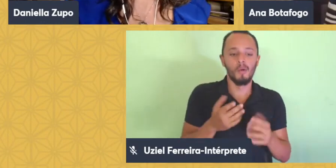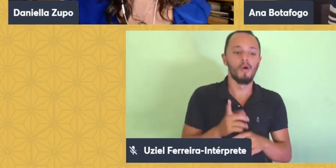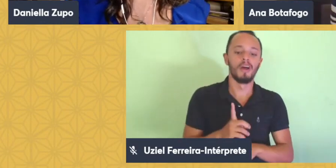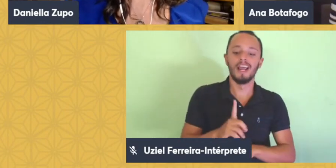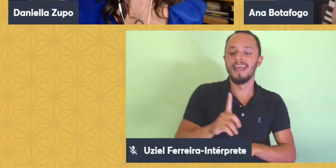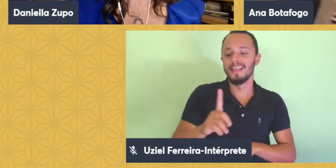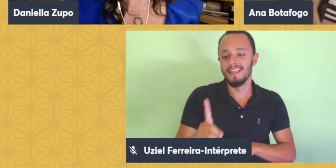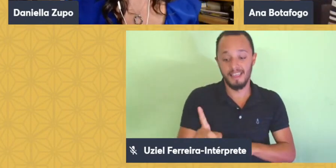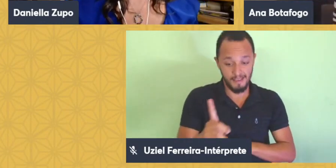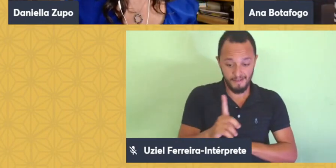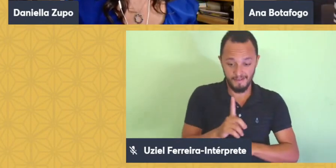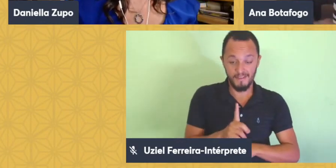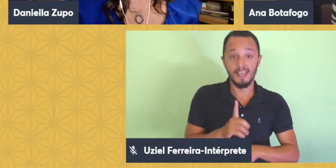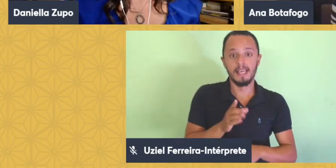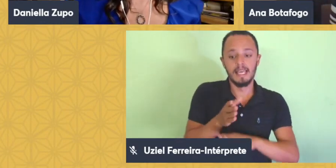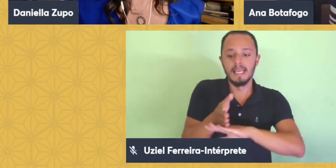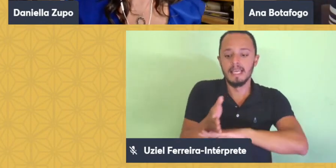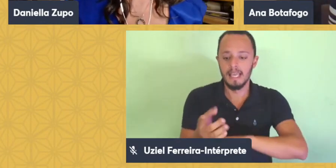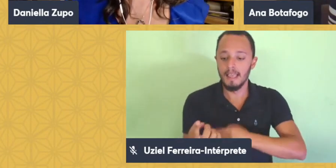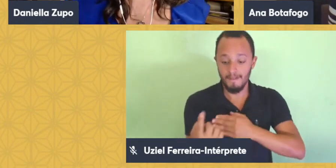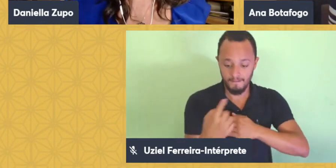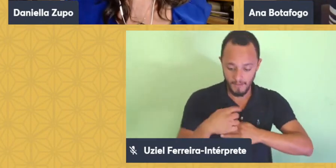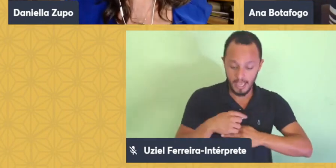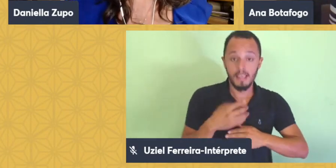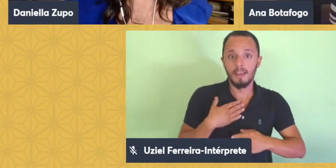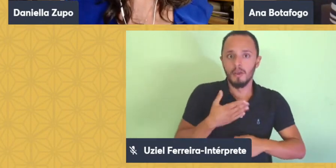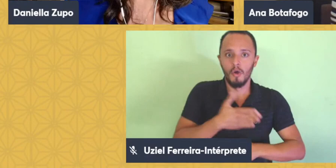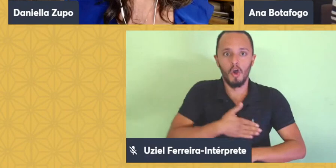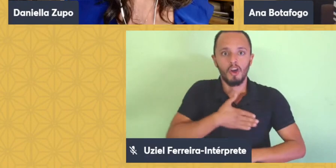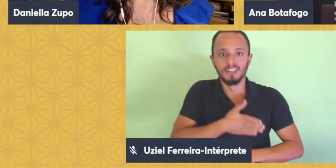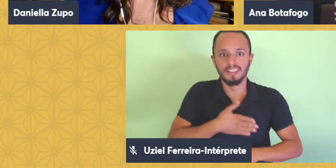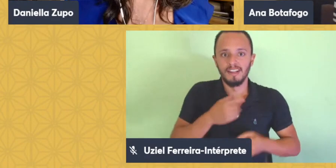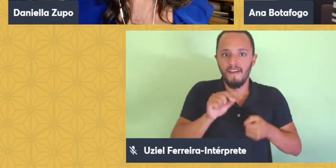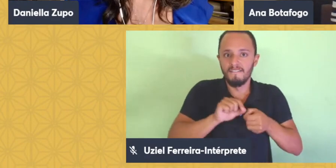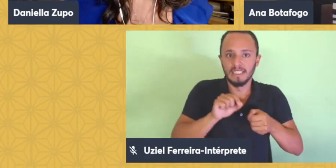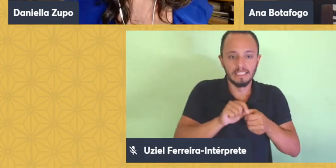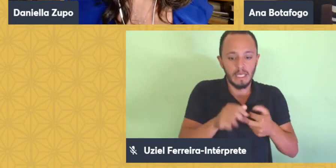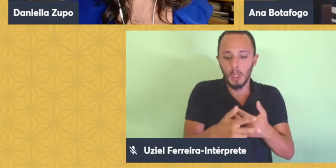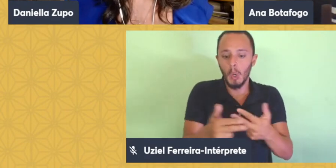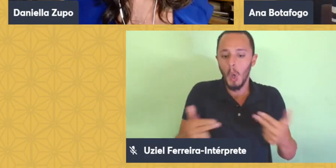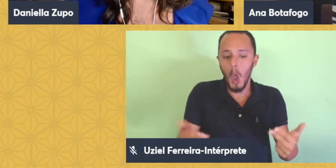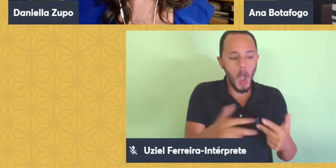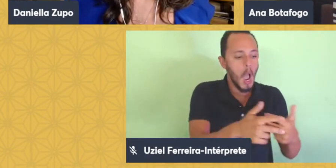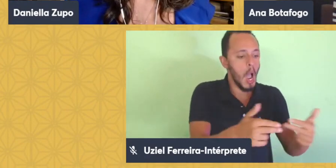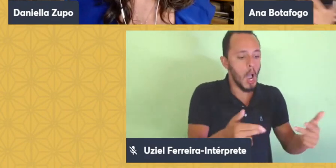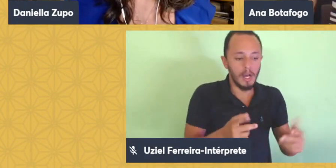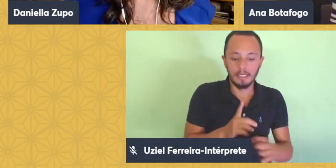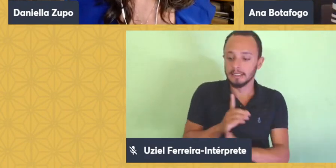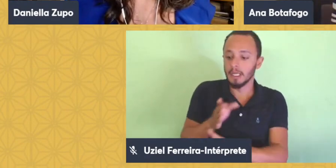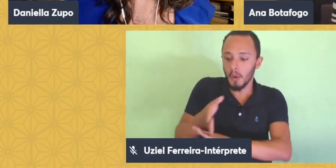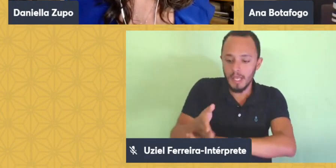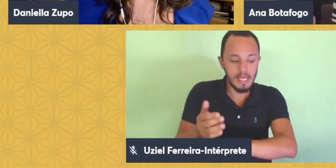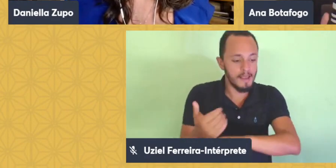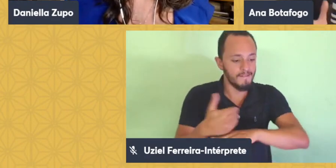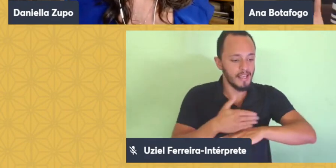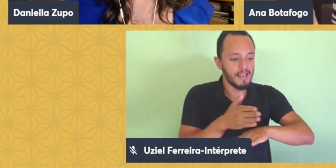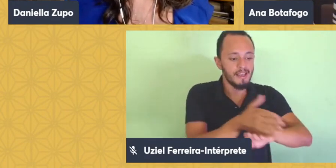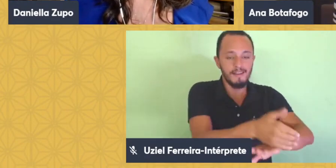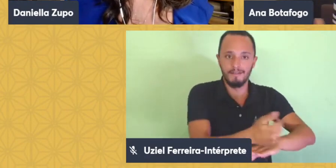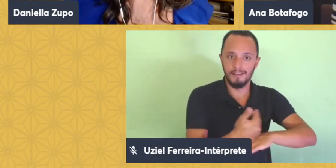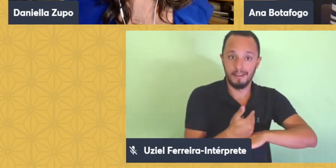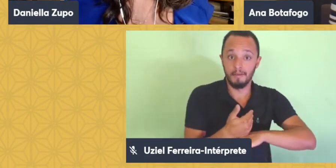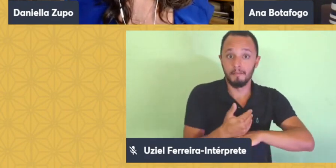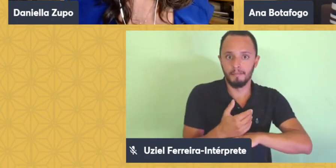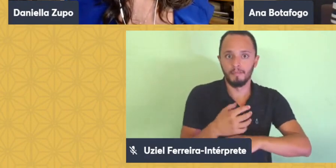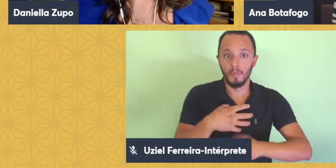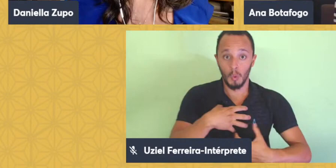ir e vir e fazer todas as outras coisas eu gostaria de fazer e que foi privada nesse último ano então o corpo se ressente